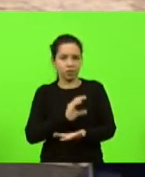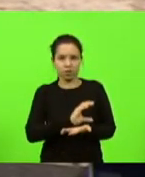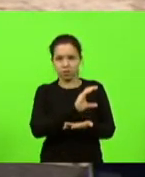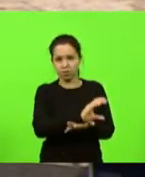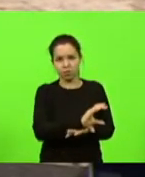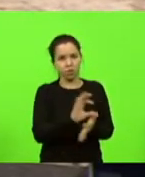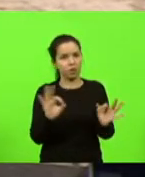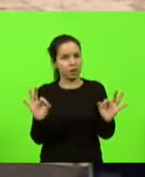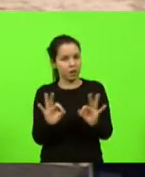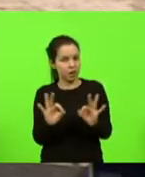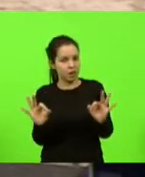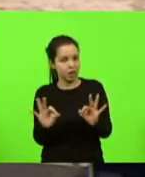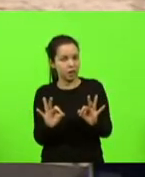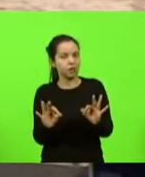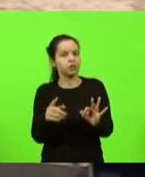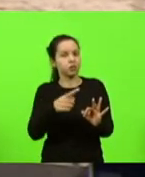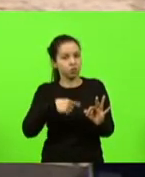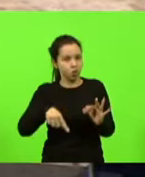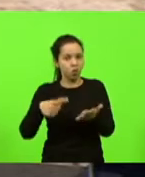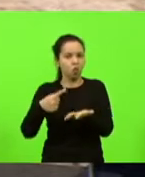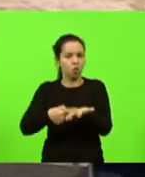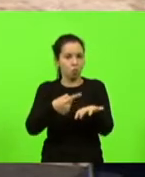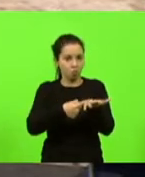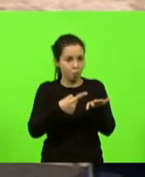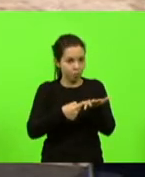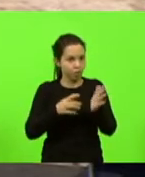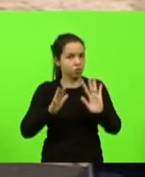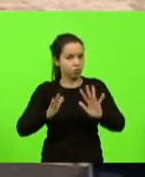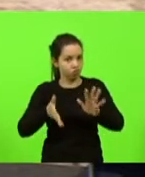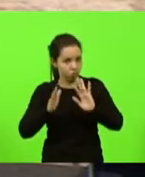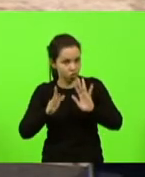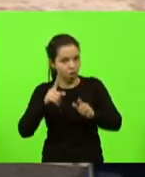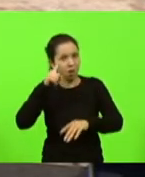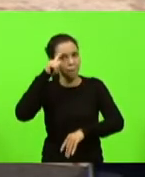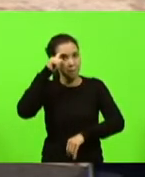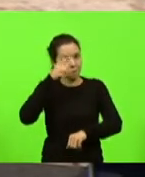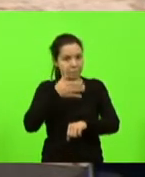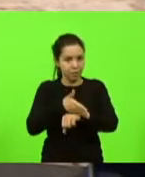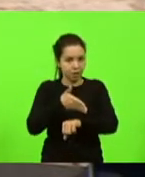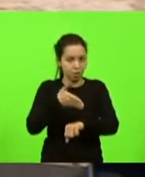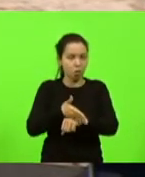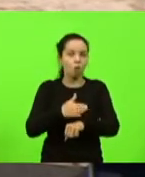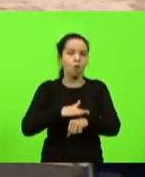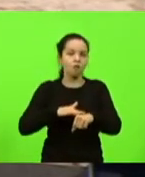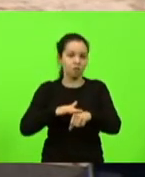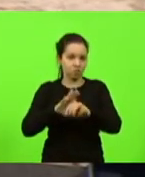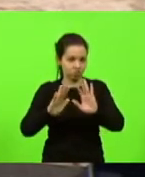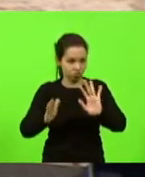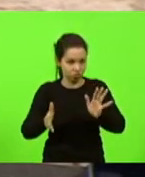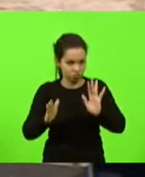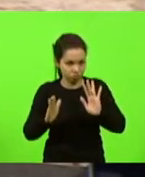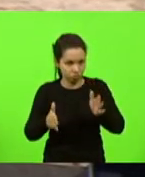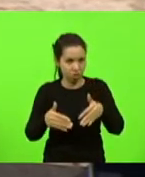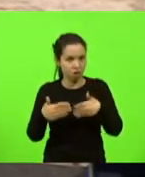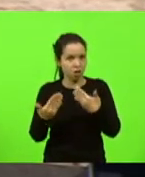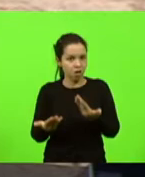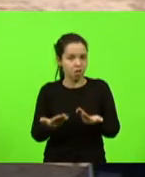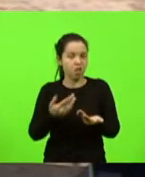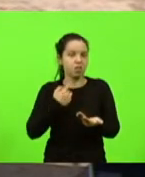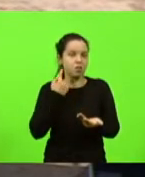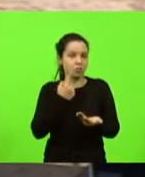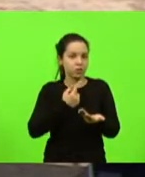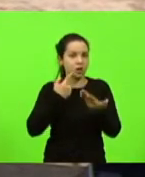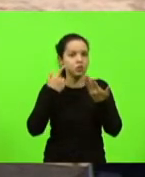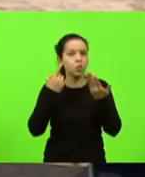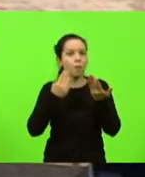o deputado Marcos Vieira participou dessas conversas, né? E o pequeno que o deputado Márcio falou